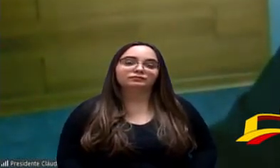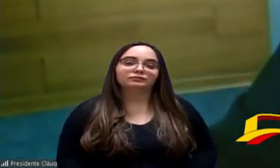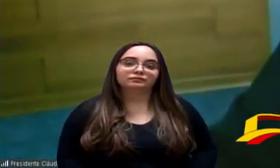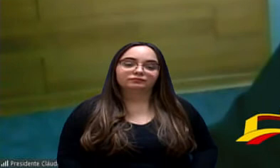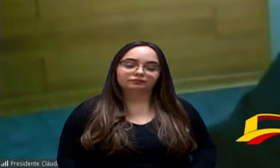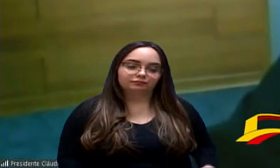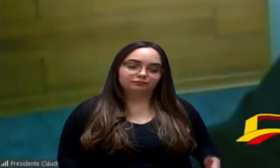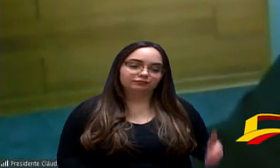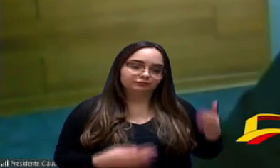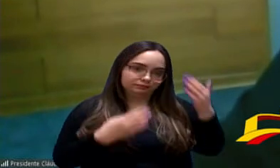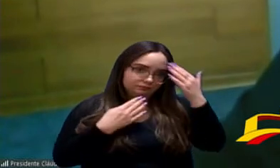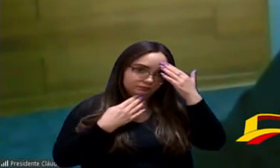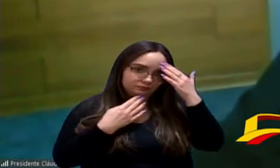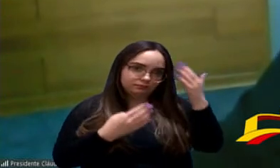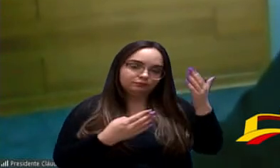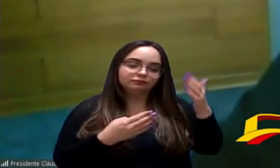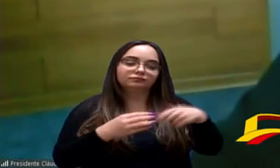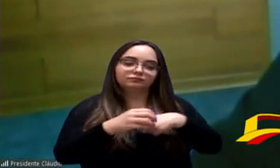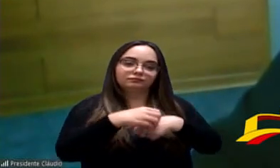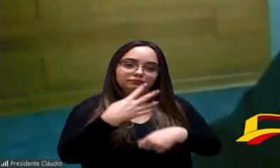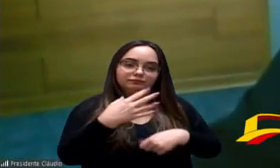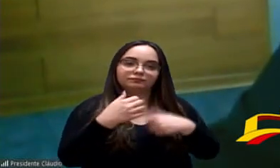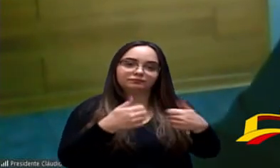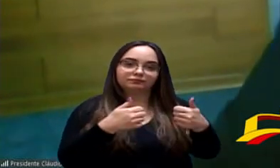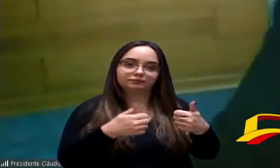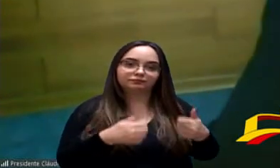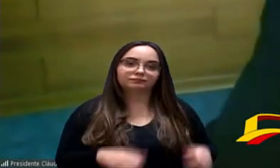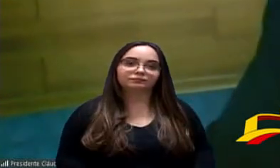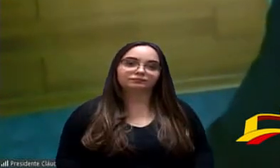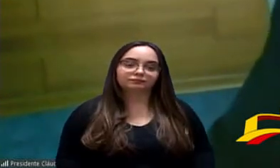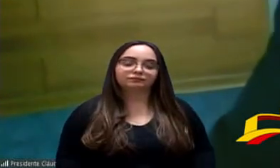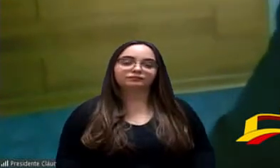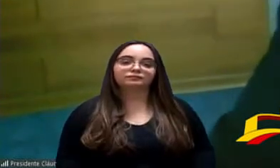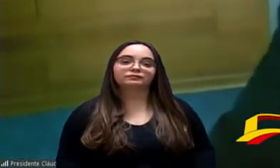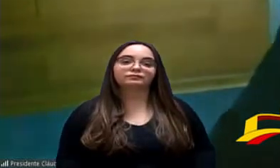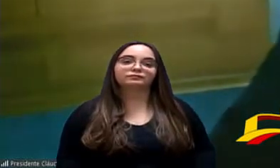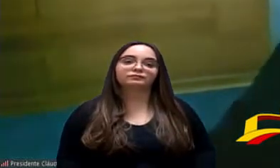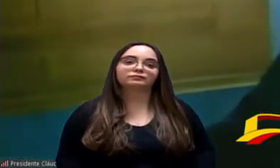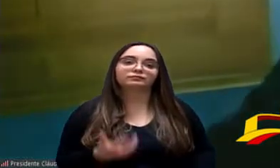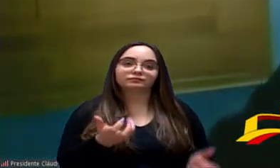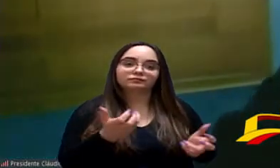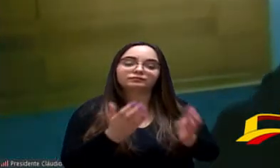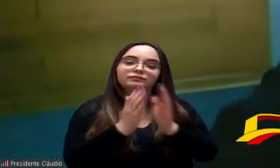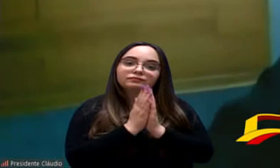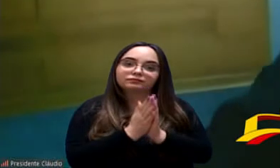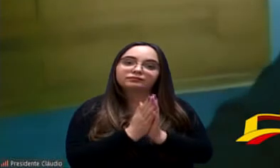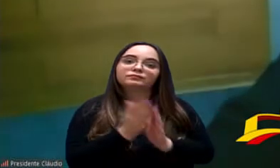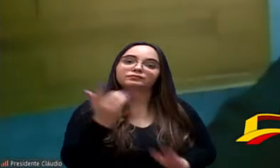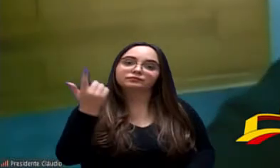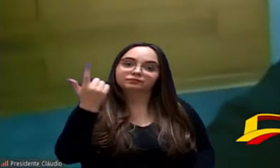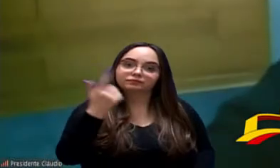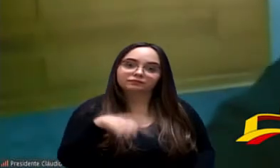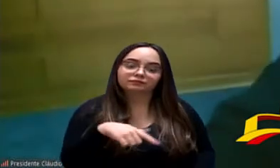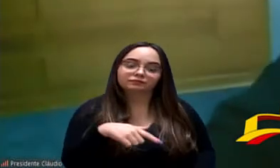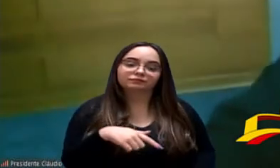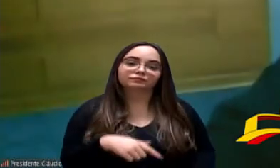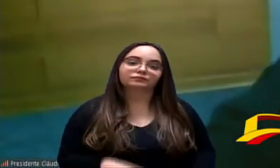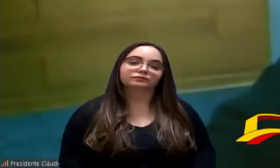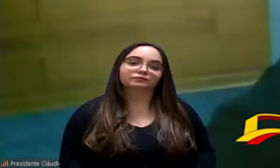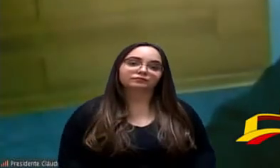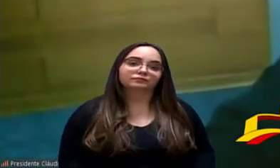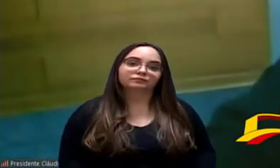Obrigado pela... A dica, eu gostaria mais uma vez fazer um apelo aos senhores vereadores.